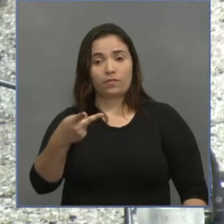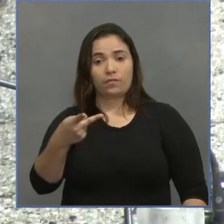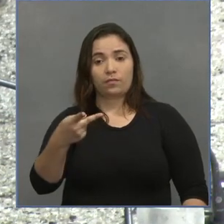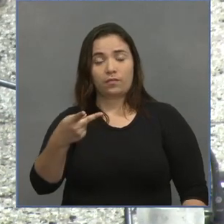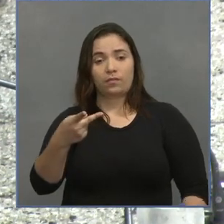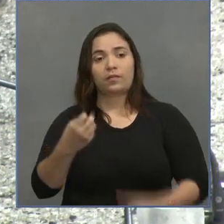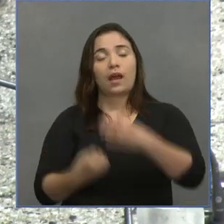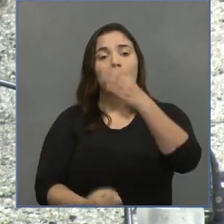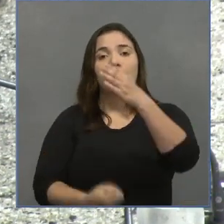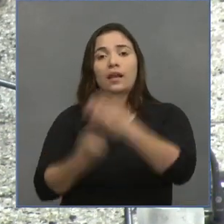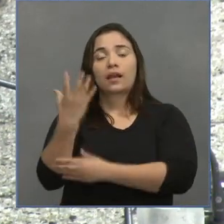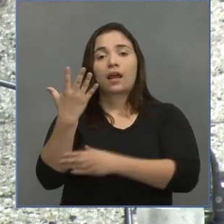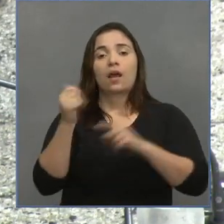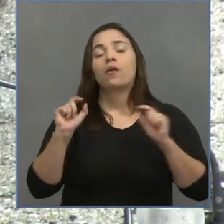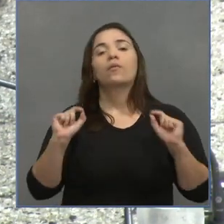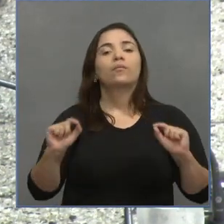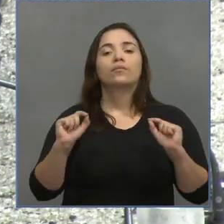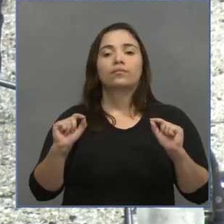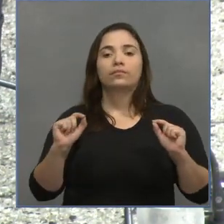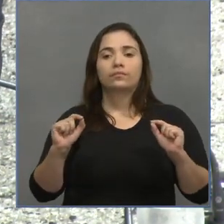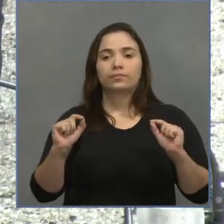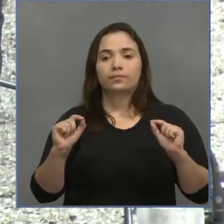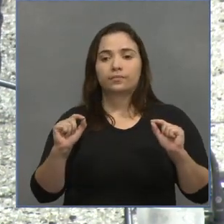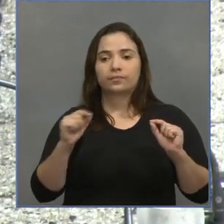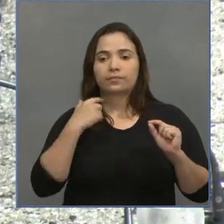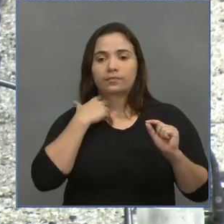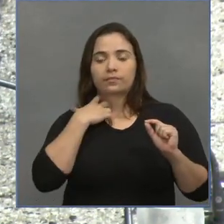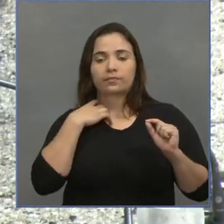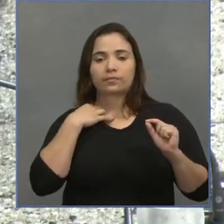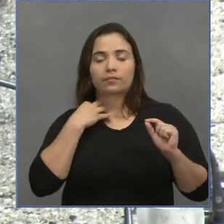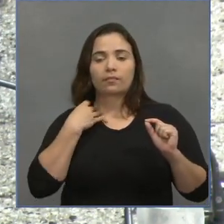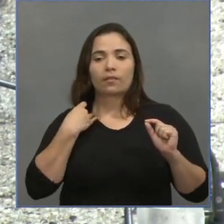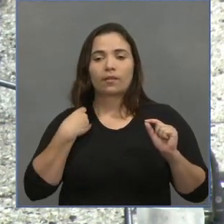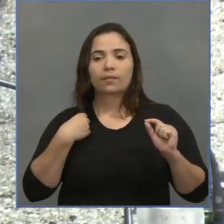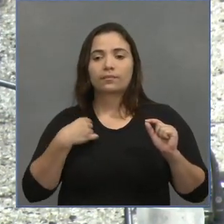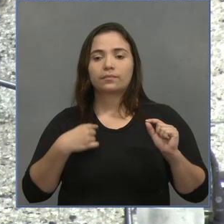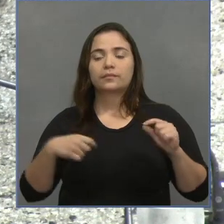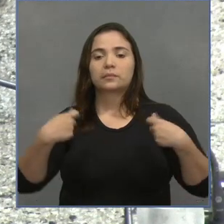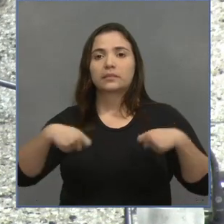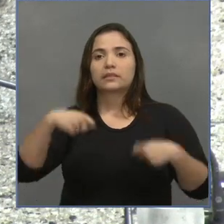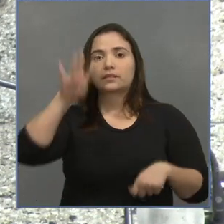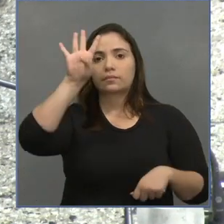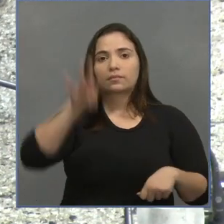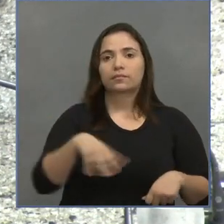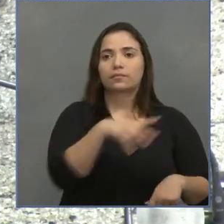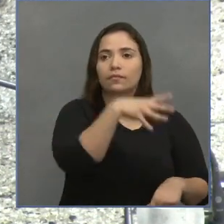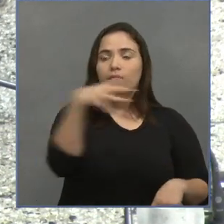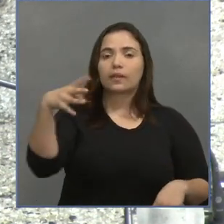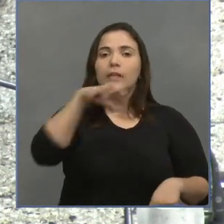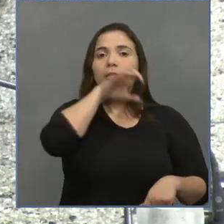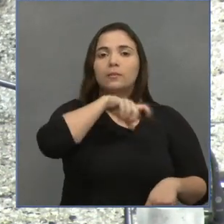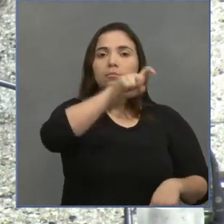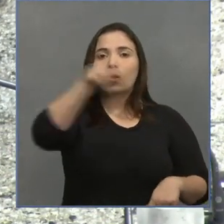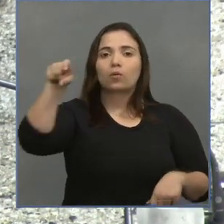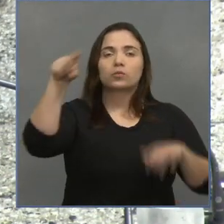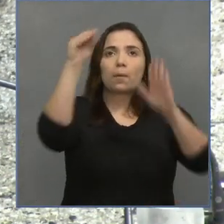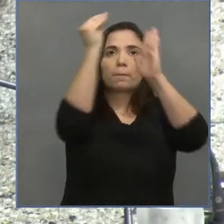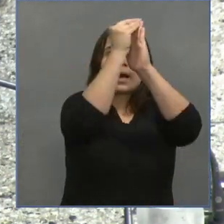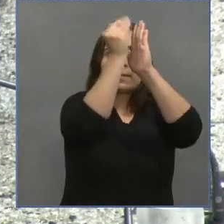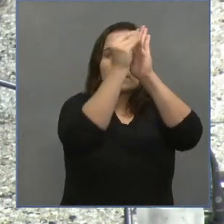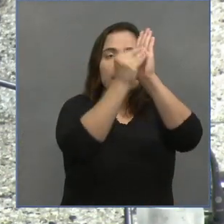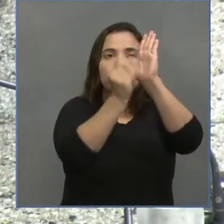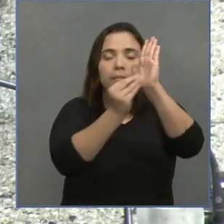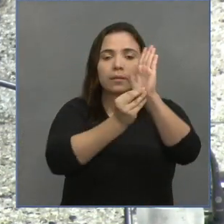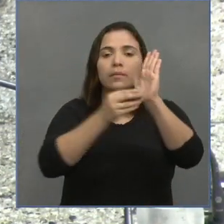criasse um regime progressista de cobrança tributária para essas empresas. Ou seja,